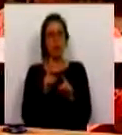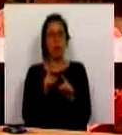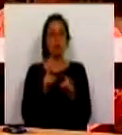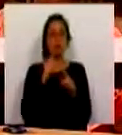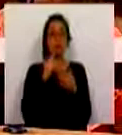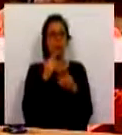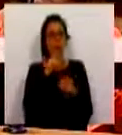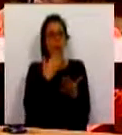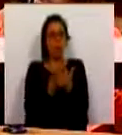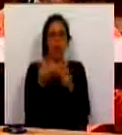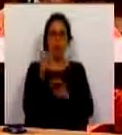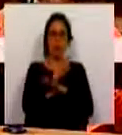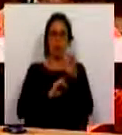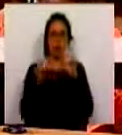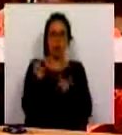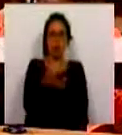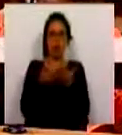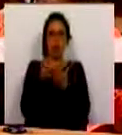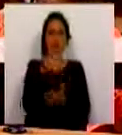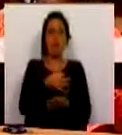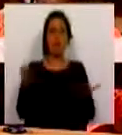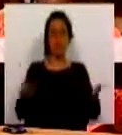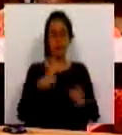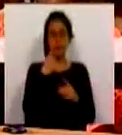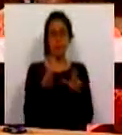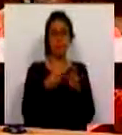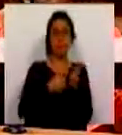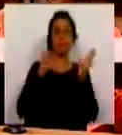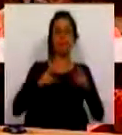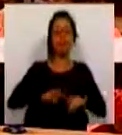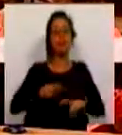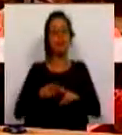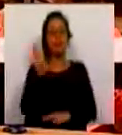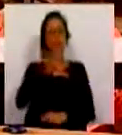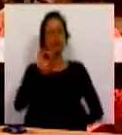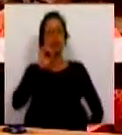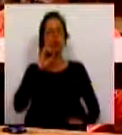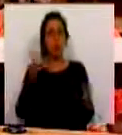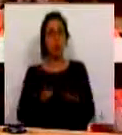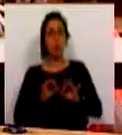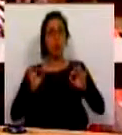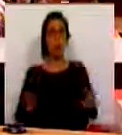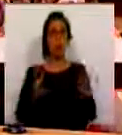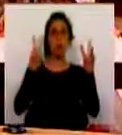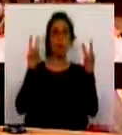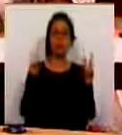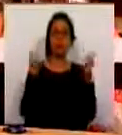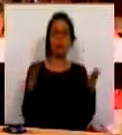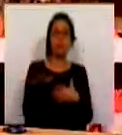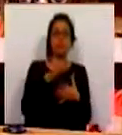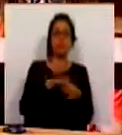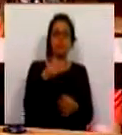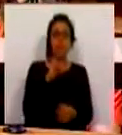e calibramento da União Económica e Monetária. As referências à necessidade de reforçar os mecanismos de segurança comuns, designadamente no âmbito